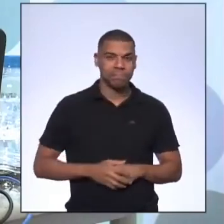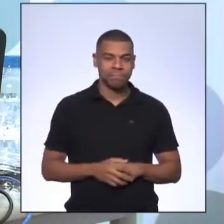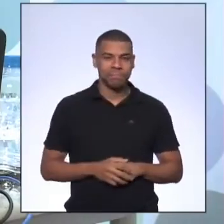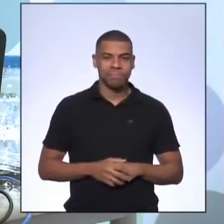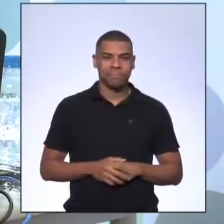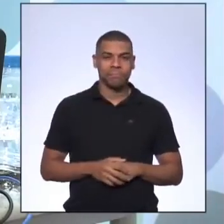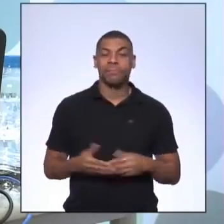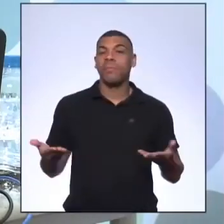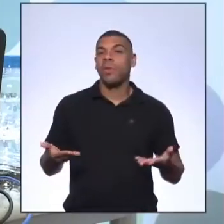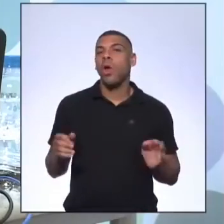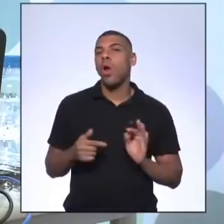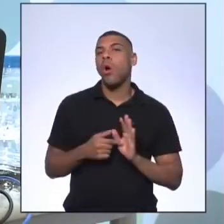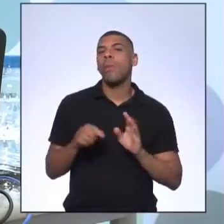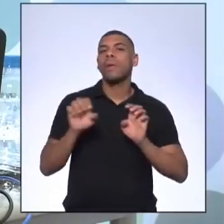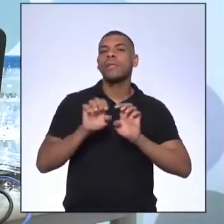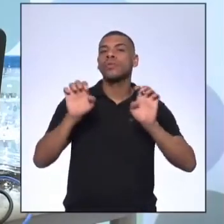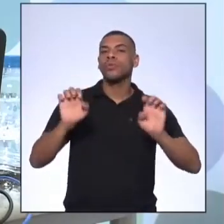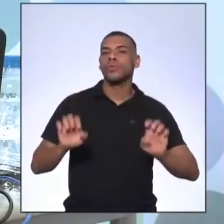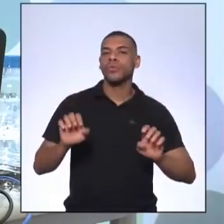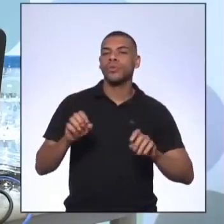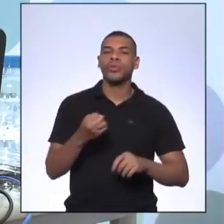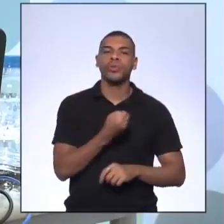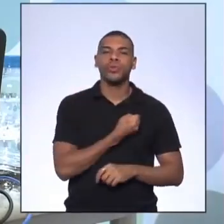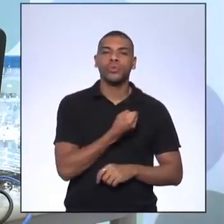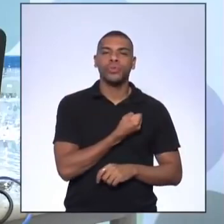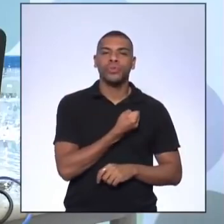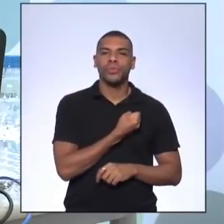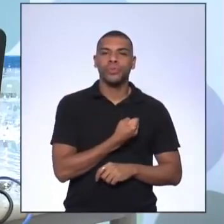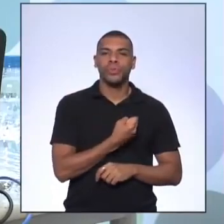vamos agora para a estrutura, que estará na página